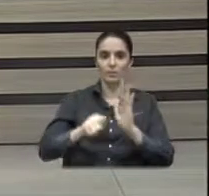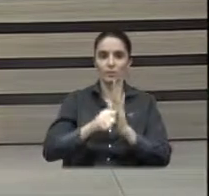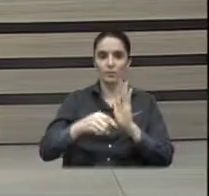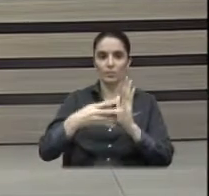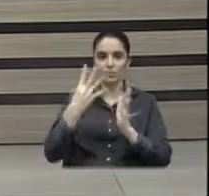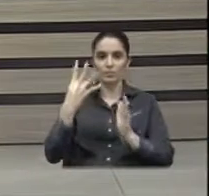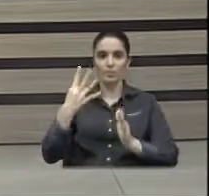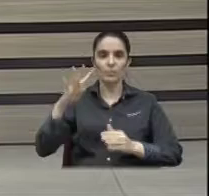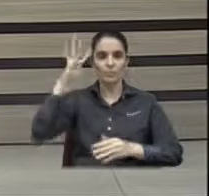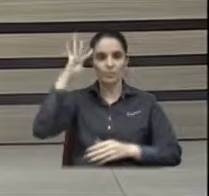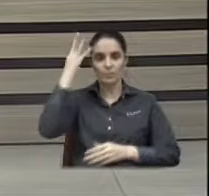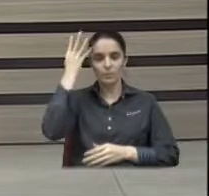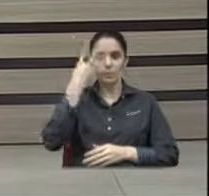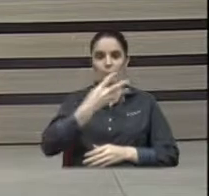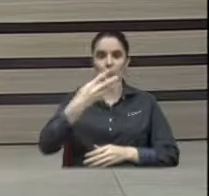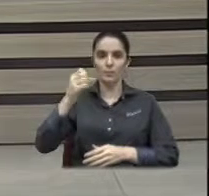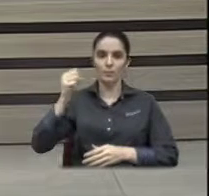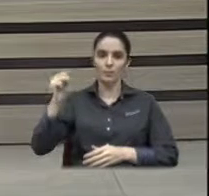da resolução número